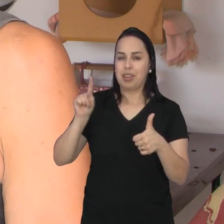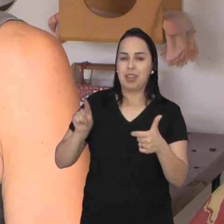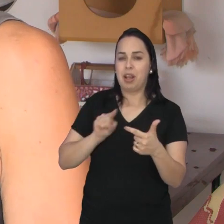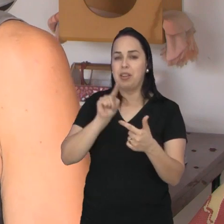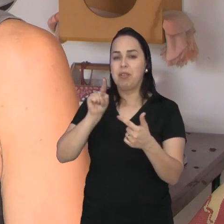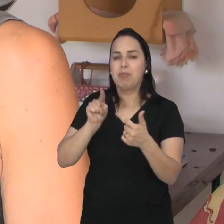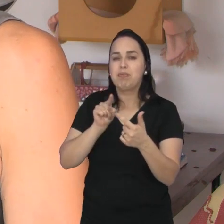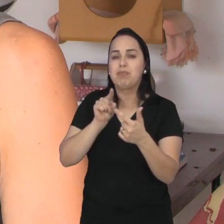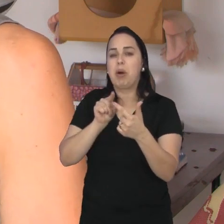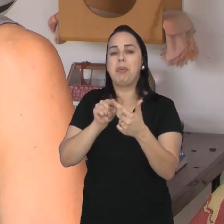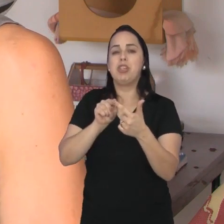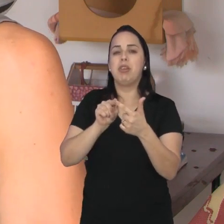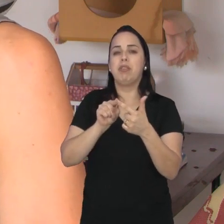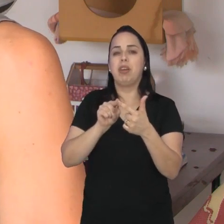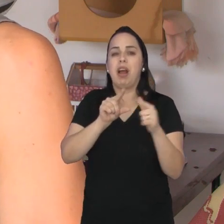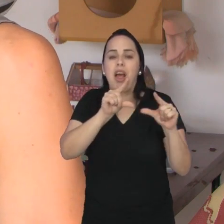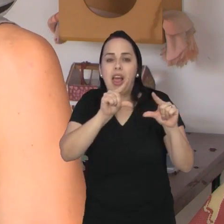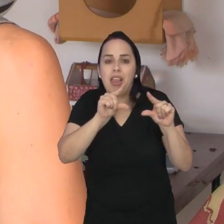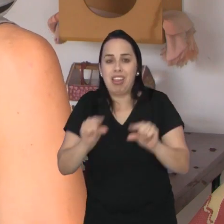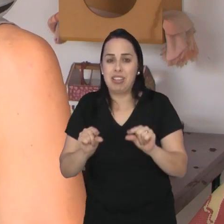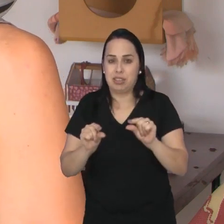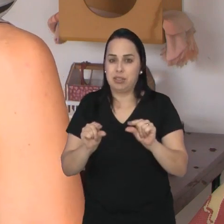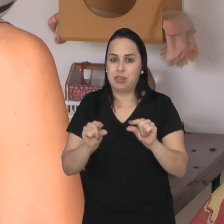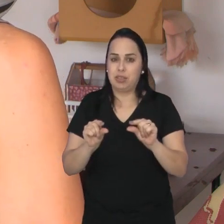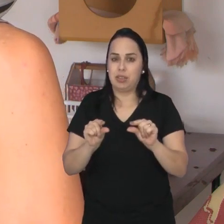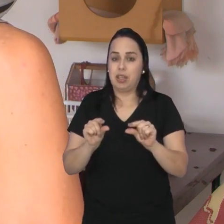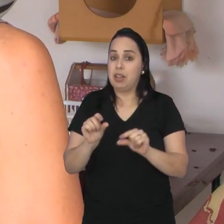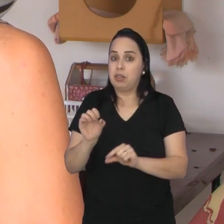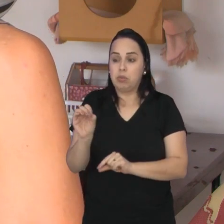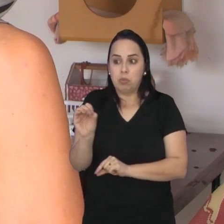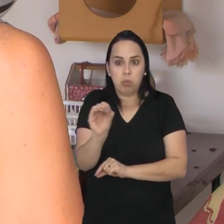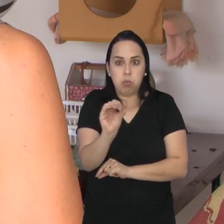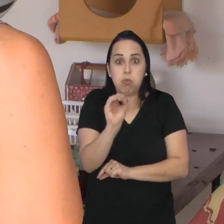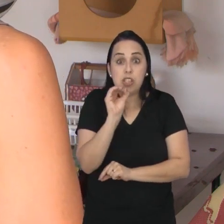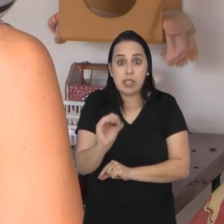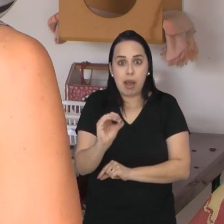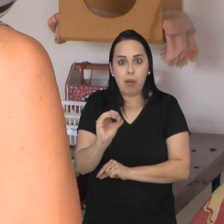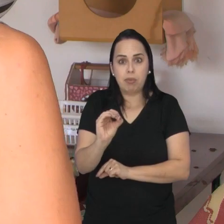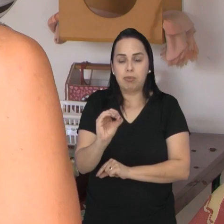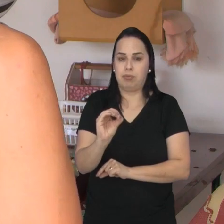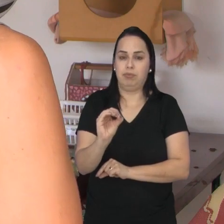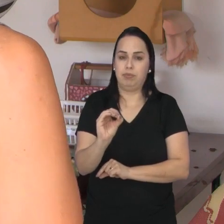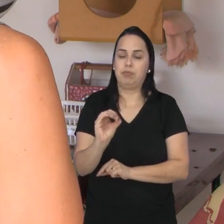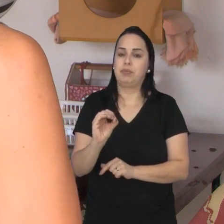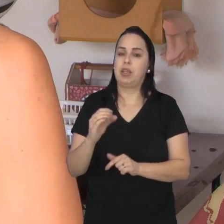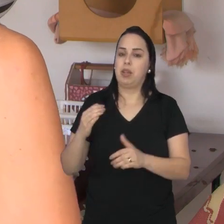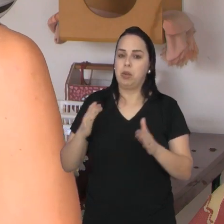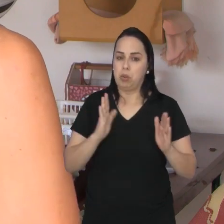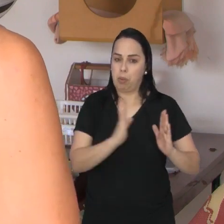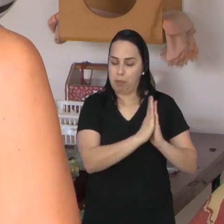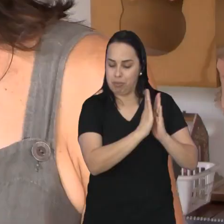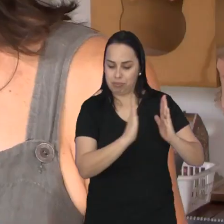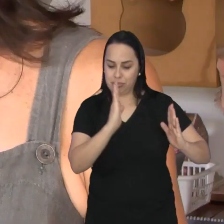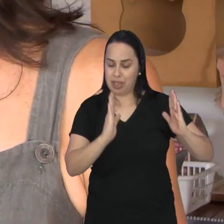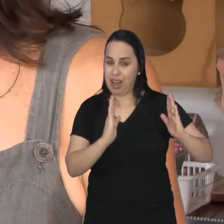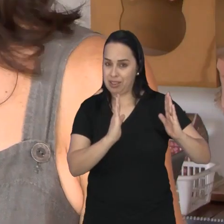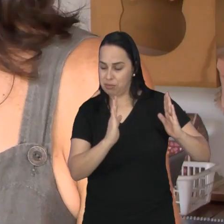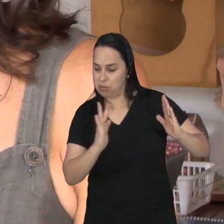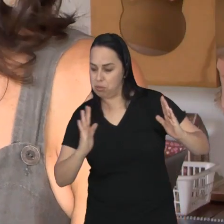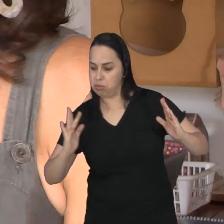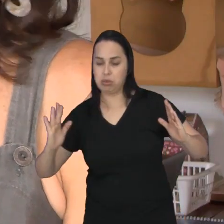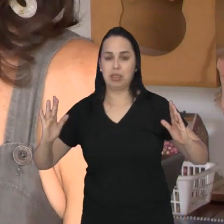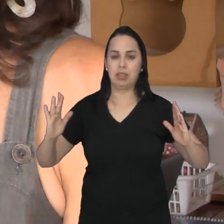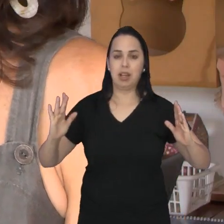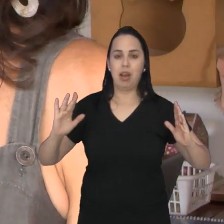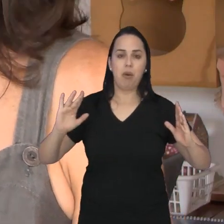mesma ideia da visão zero. Não é redução de morte no trânsito, é o famoso nenhuma morte será tolerada. A longo